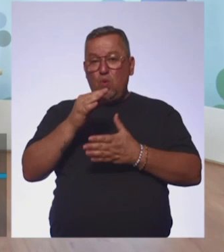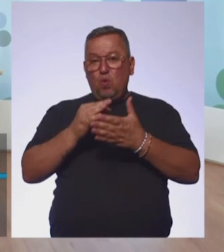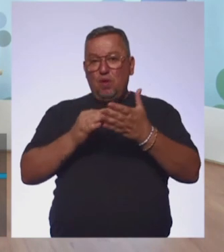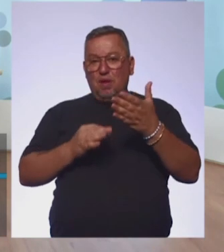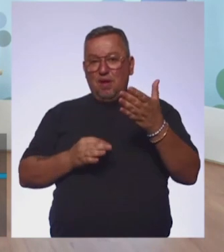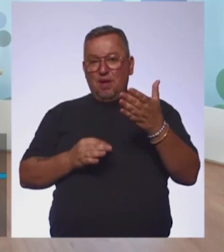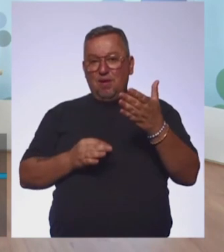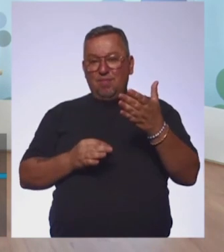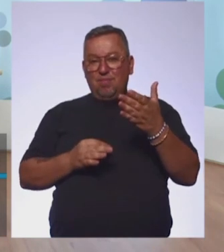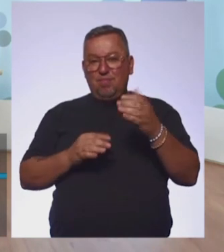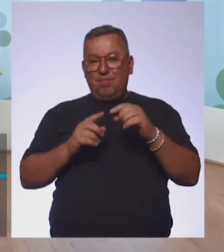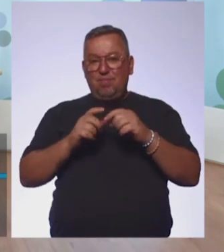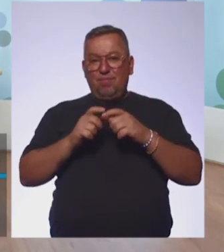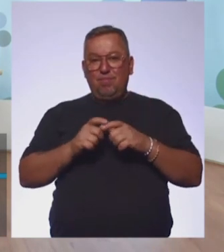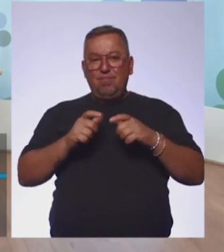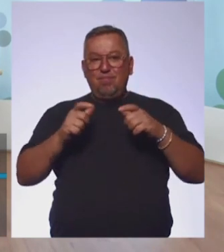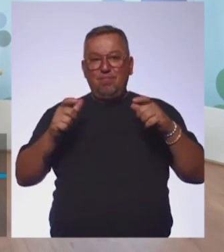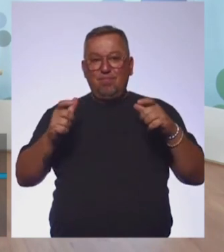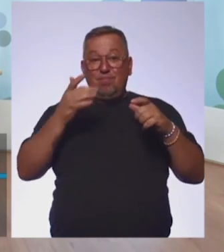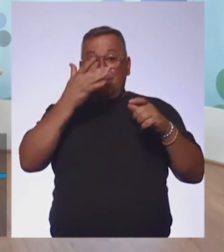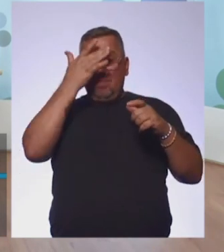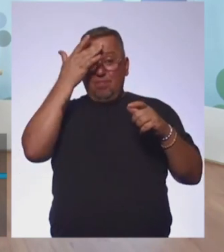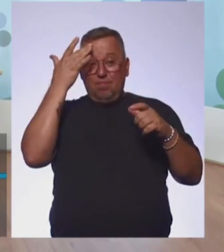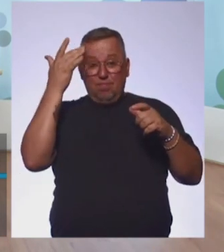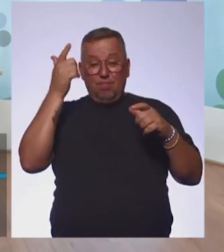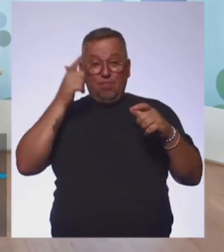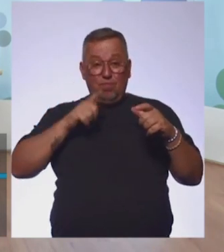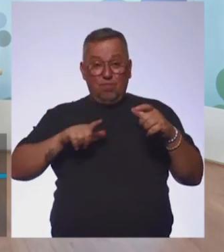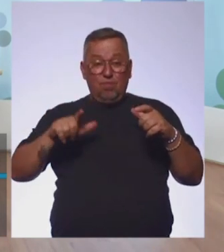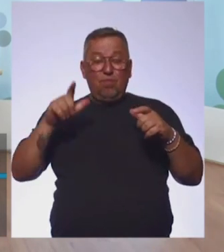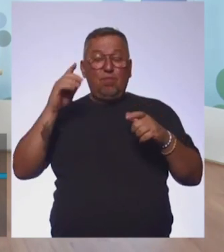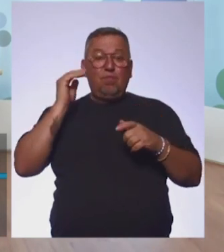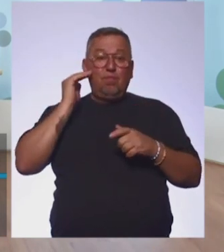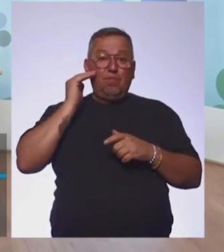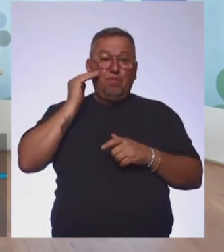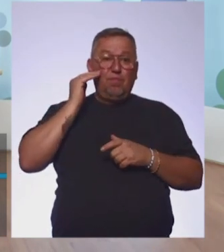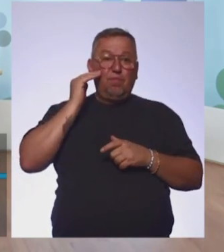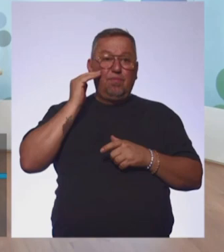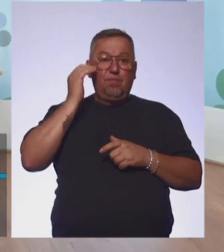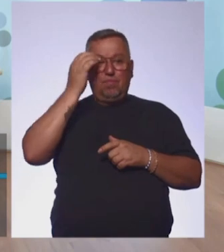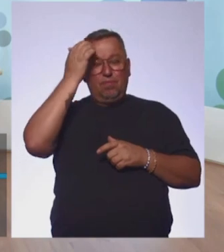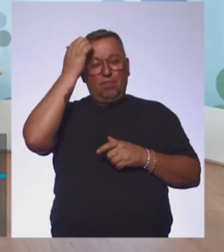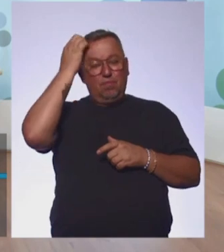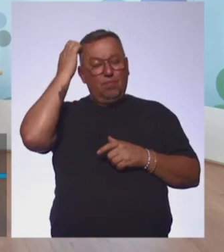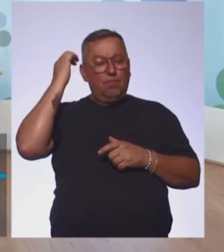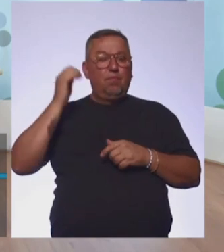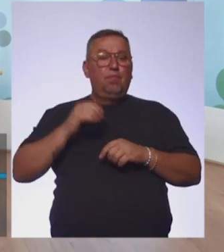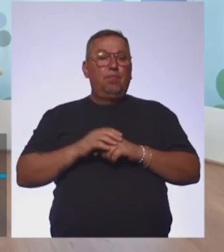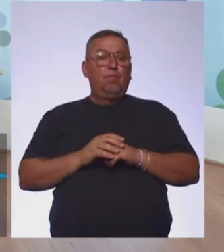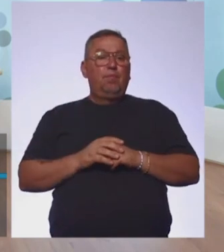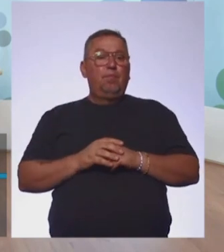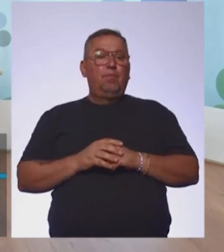que uma maior parte de pessoas consigam entender, ok? Então, vamos lá.